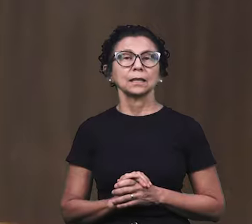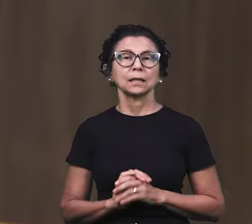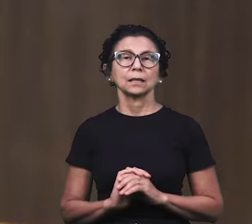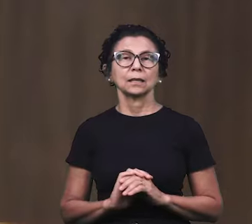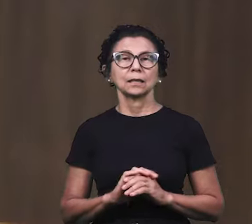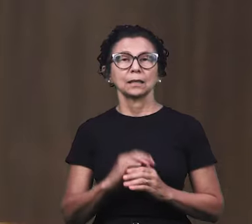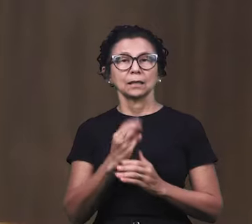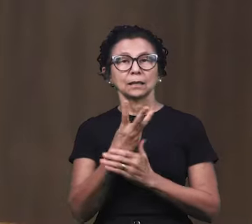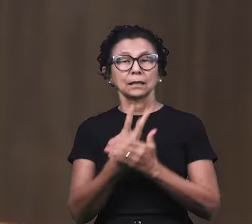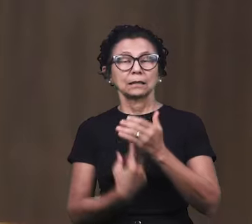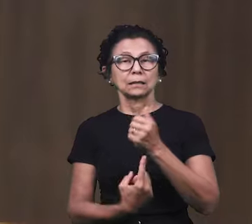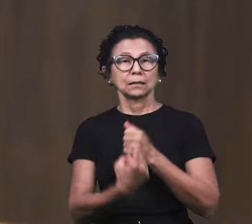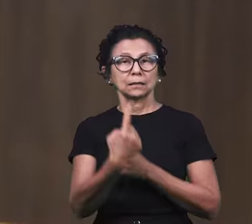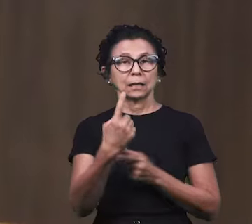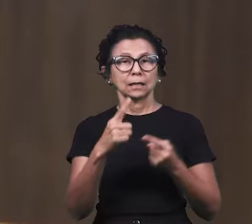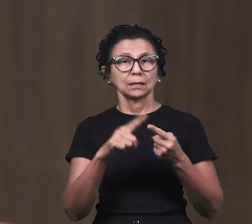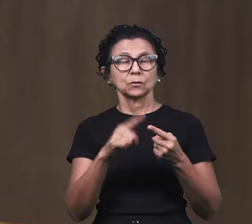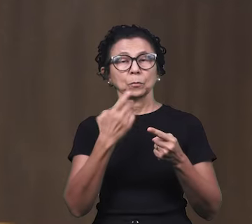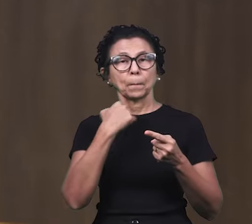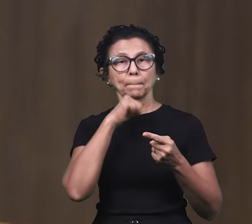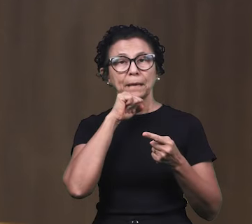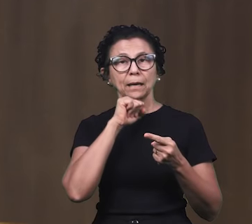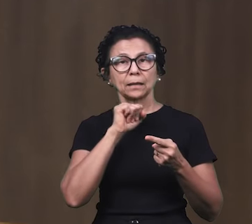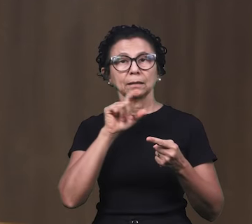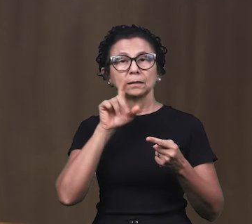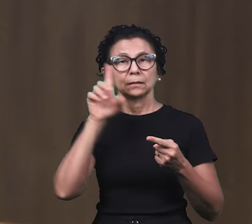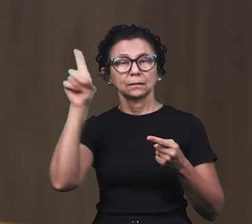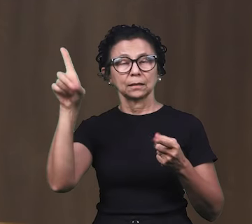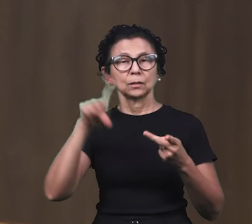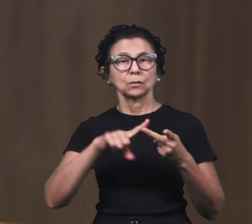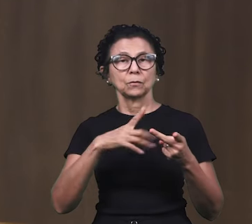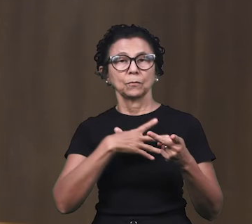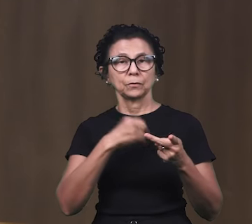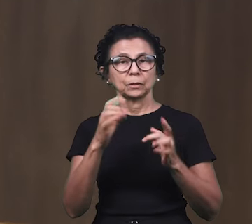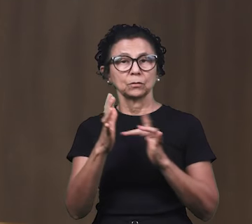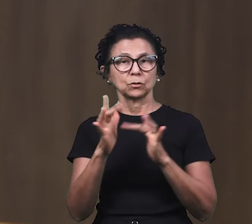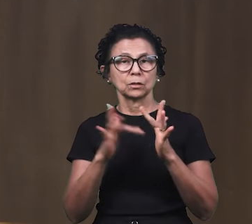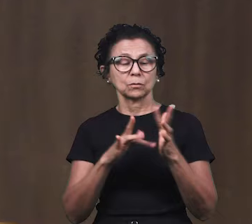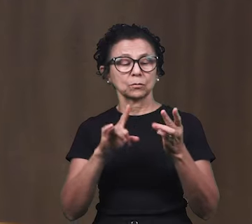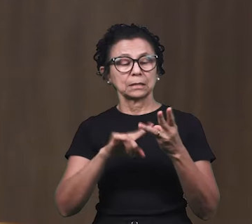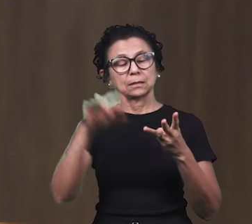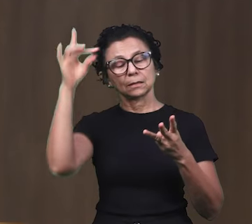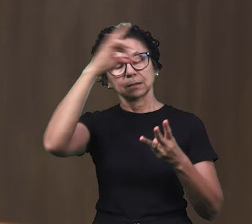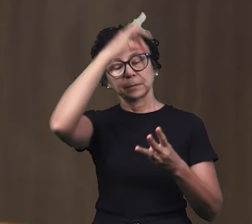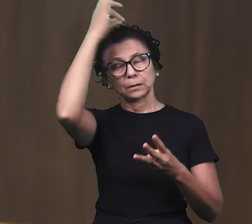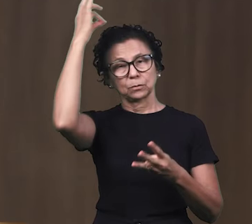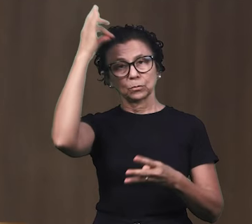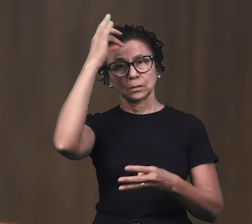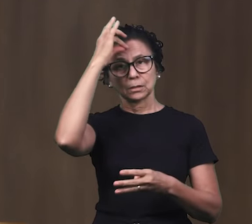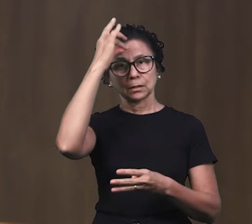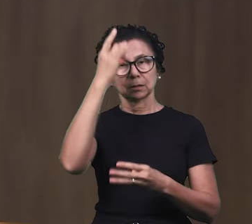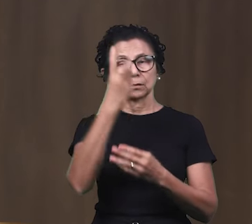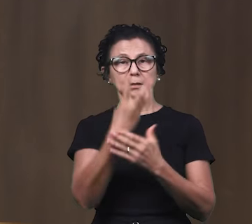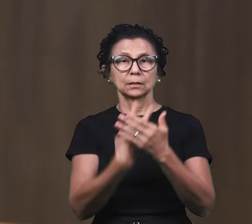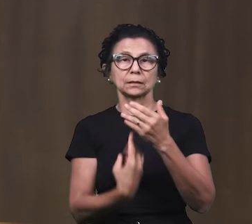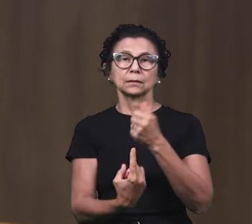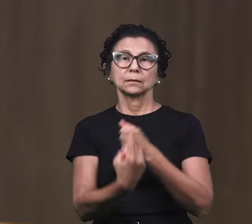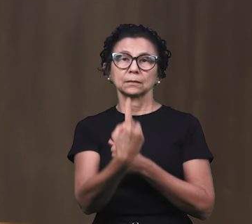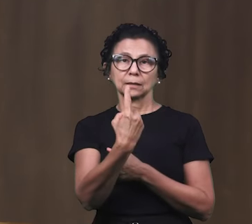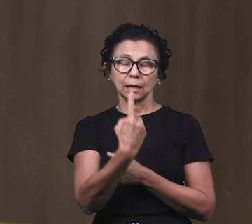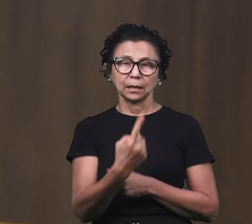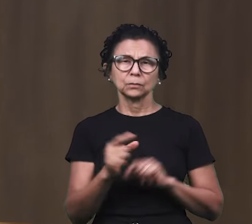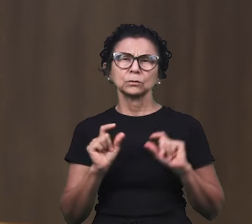Filho e do Espírito Santo. Sempre falamos, que a Trindade é uma